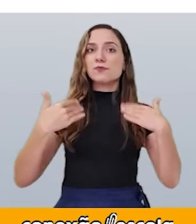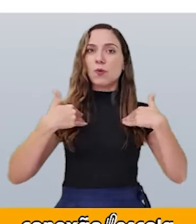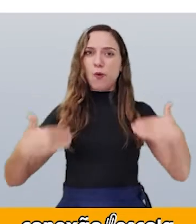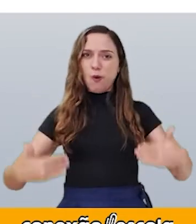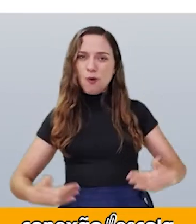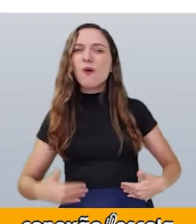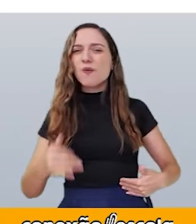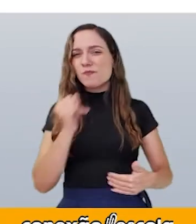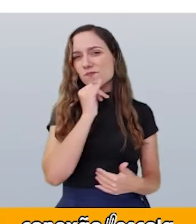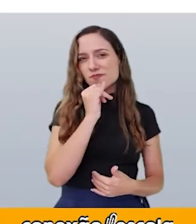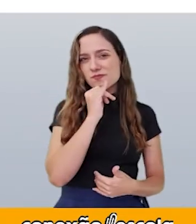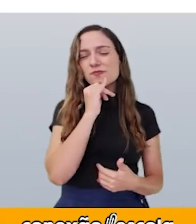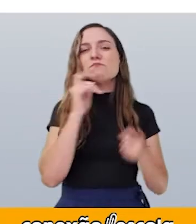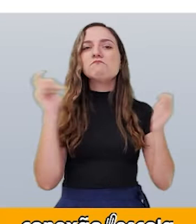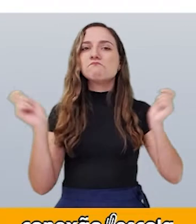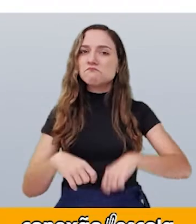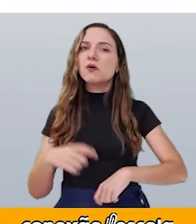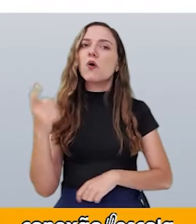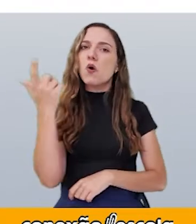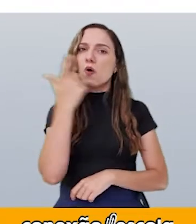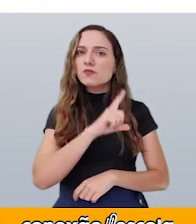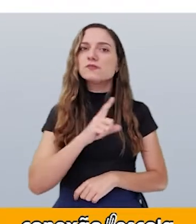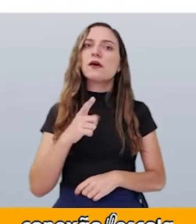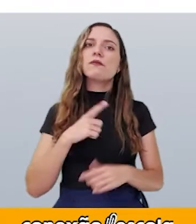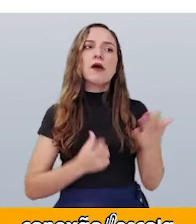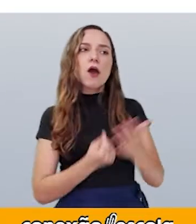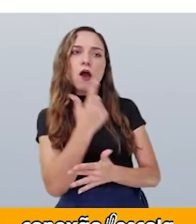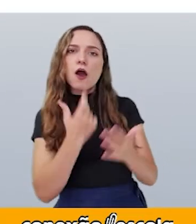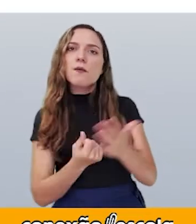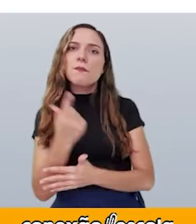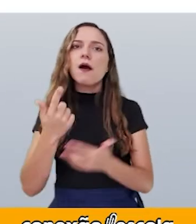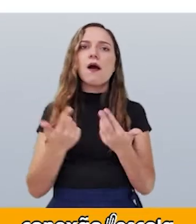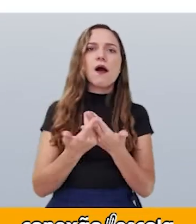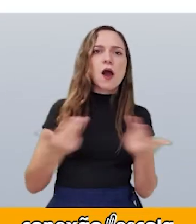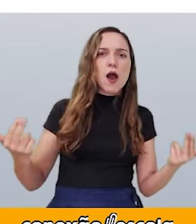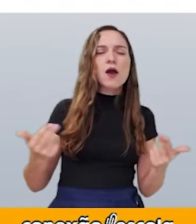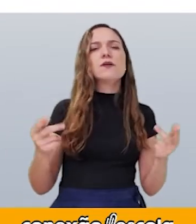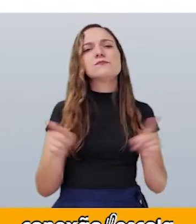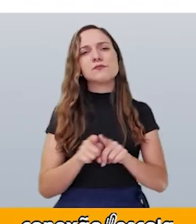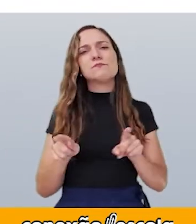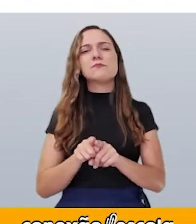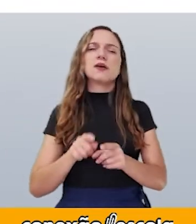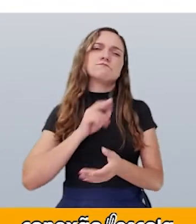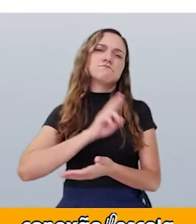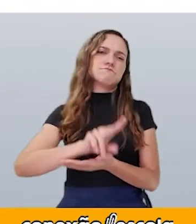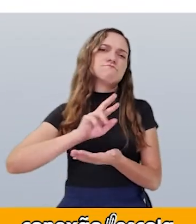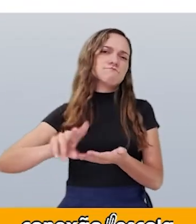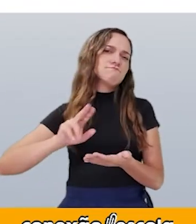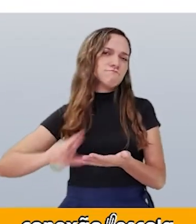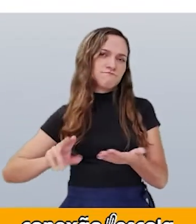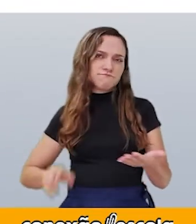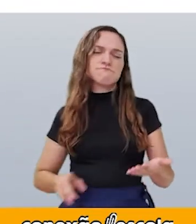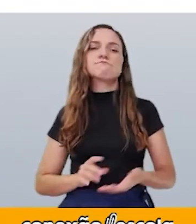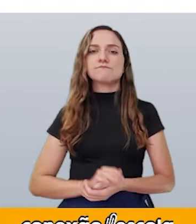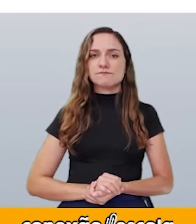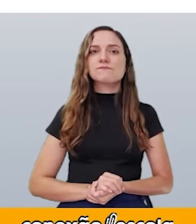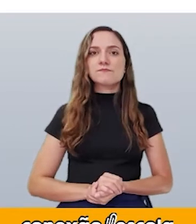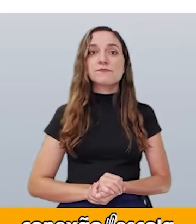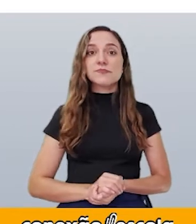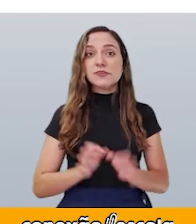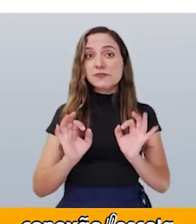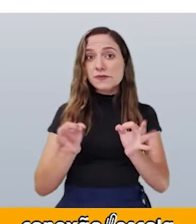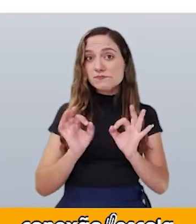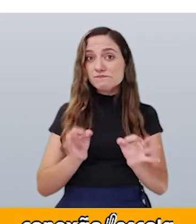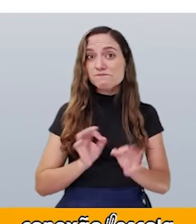exemplo, para realizarmos a compra de produtos e entre várias outras coisas,